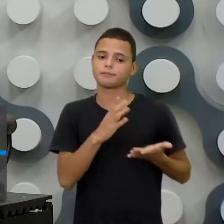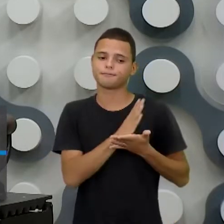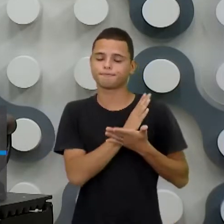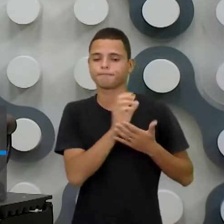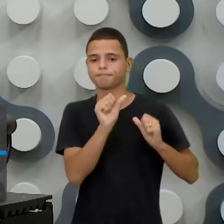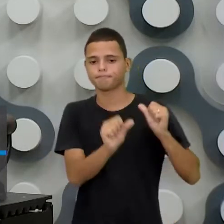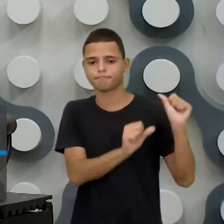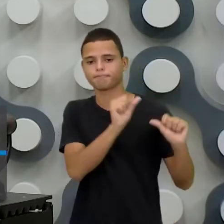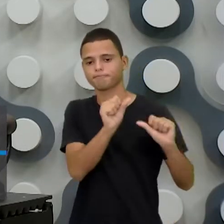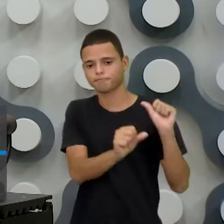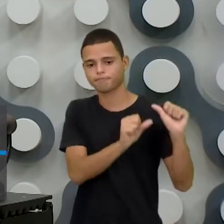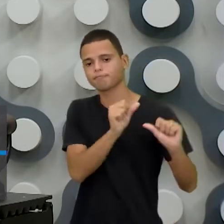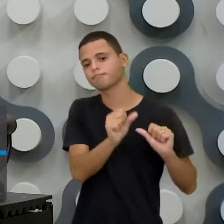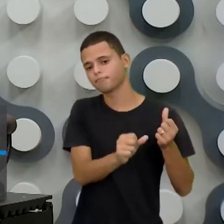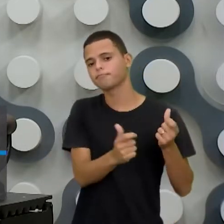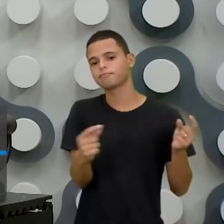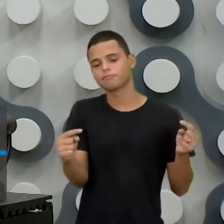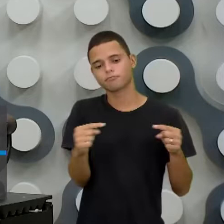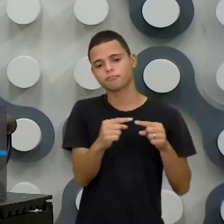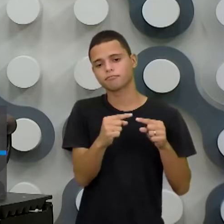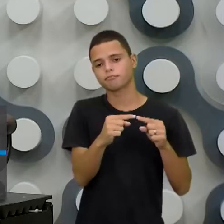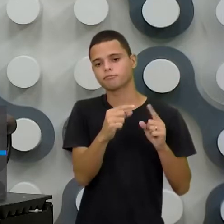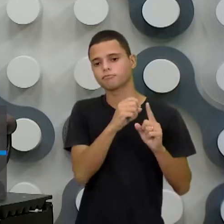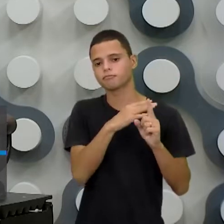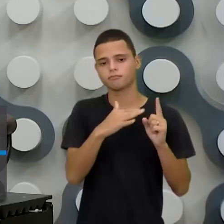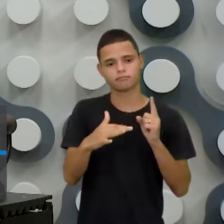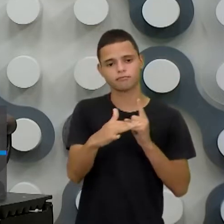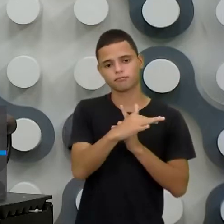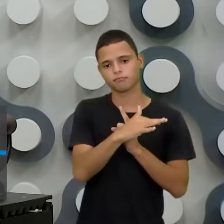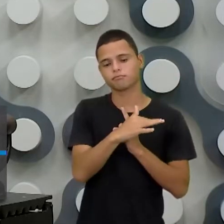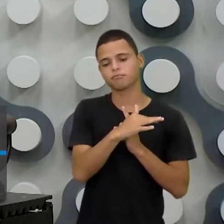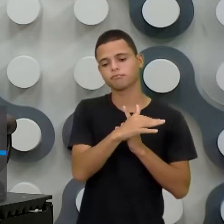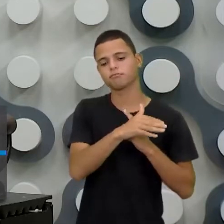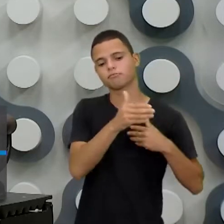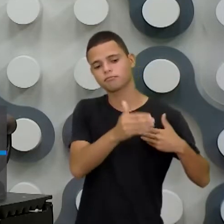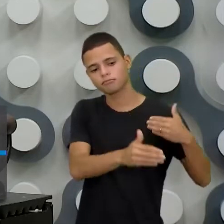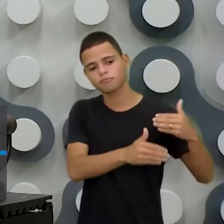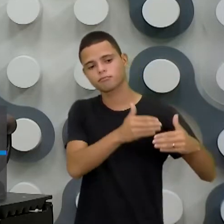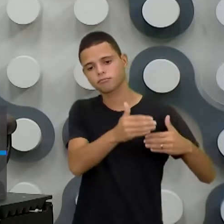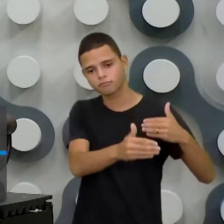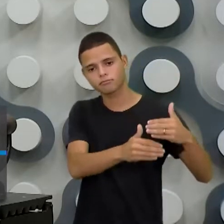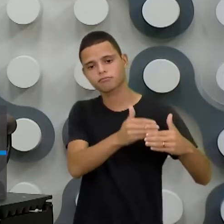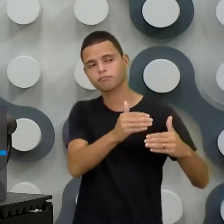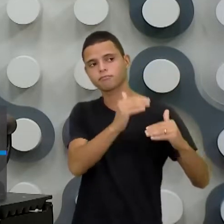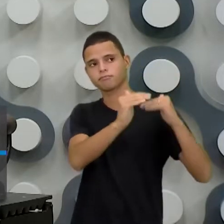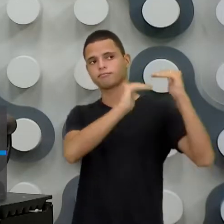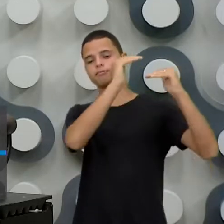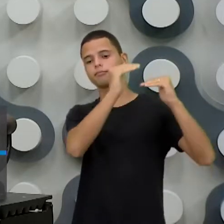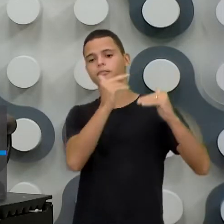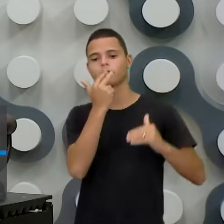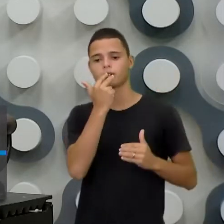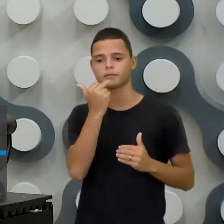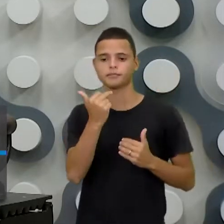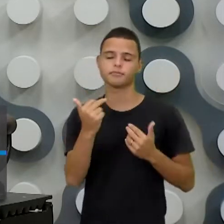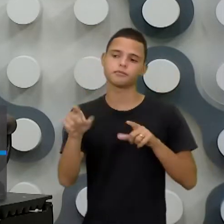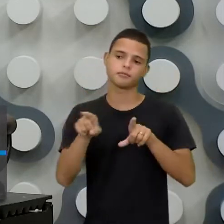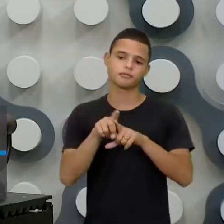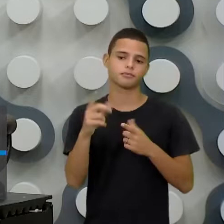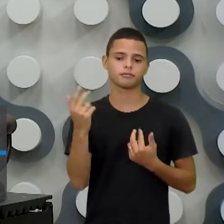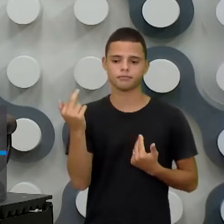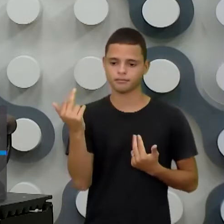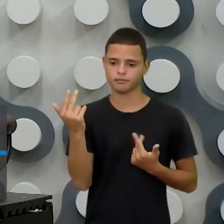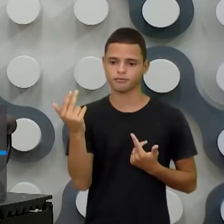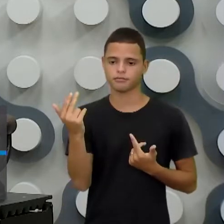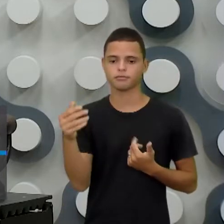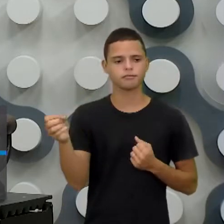modificações de acordo com a sociedade. Então, conforme a sociedade vai evoluindo, essa língua também, tá? Conforme a gente vai tendo aí